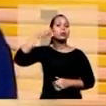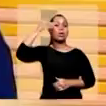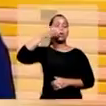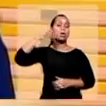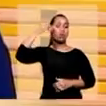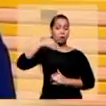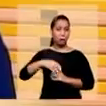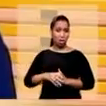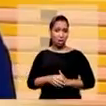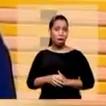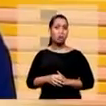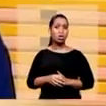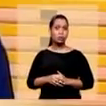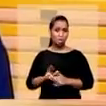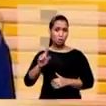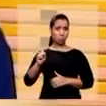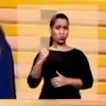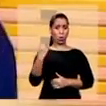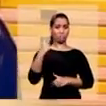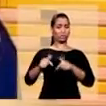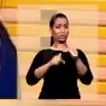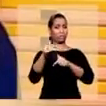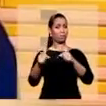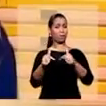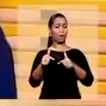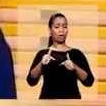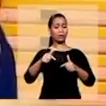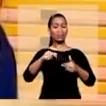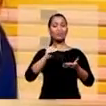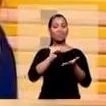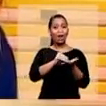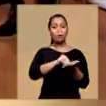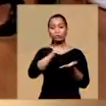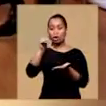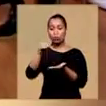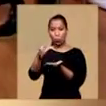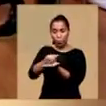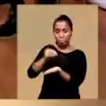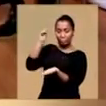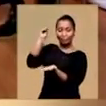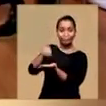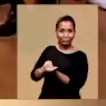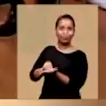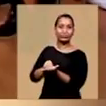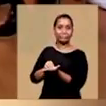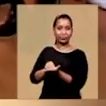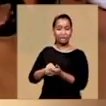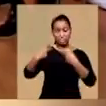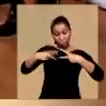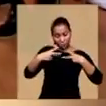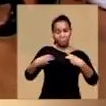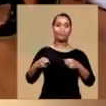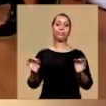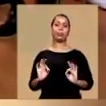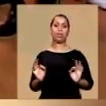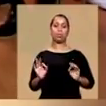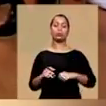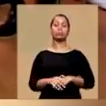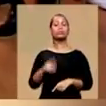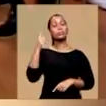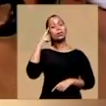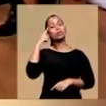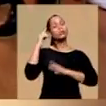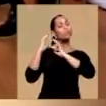como autônoma e que ela não aproveita isso no currículo. Ela não reconheceu em si própria esse potencial dela, né? Ela não reconhece em si própria. E às vezes